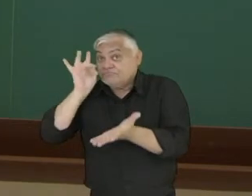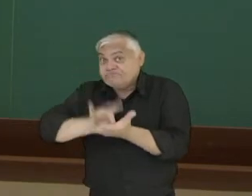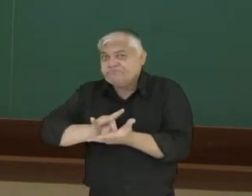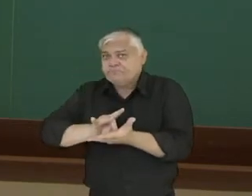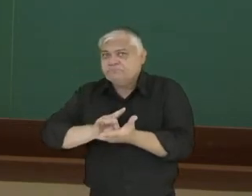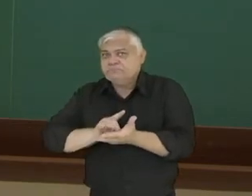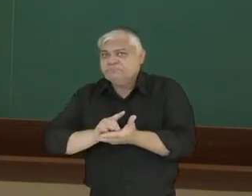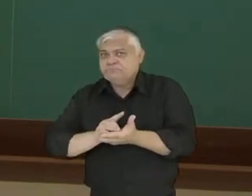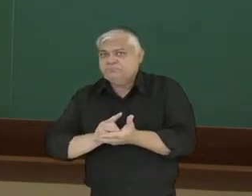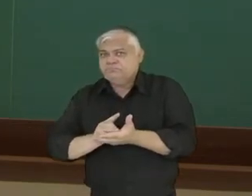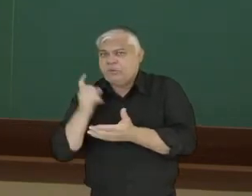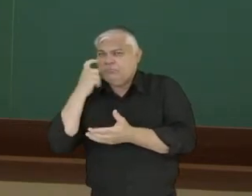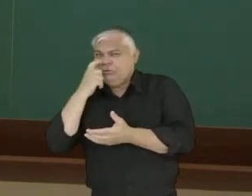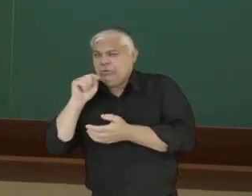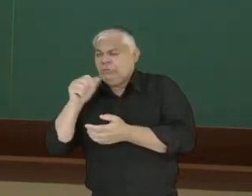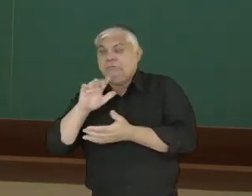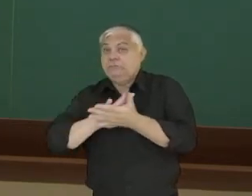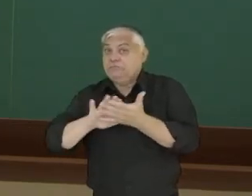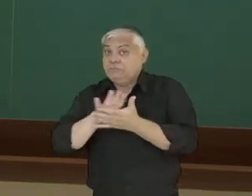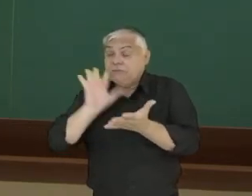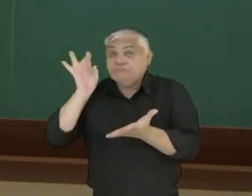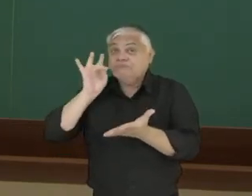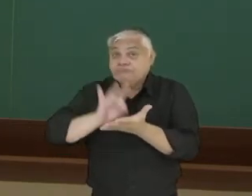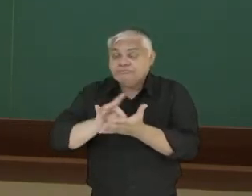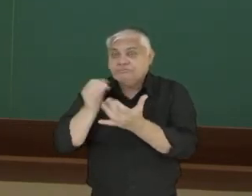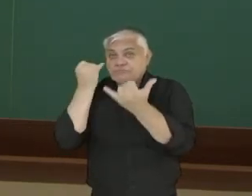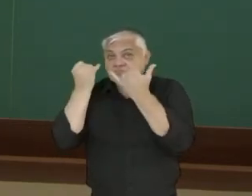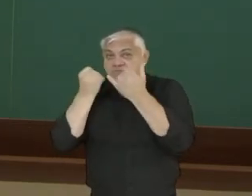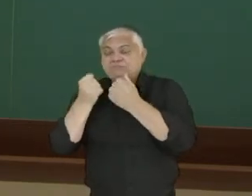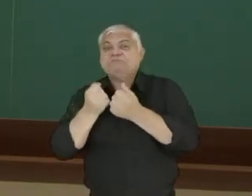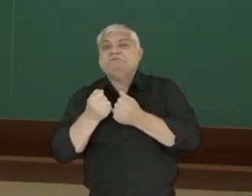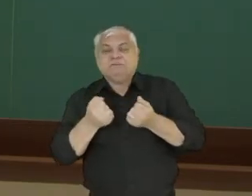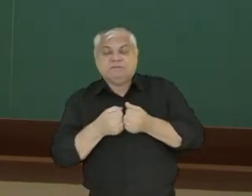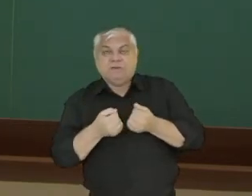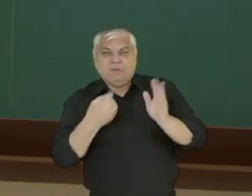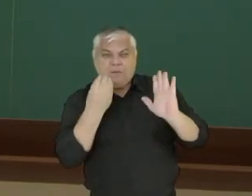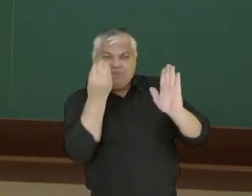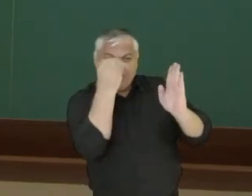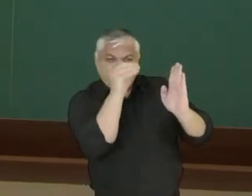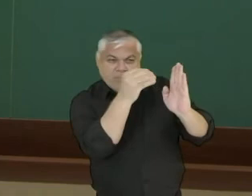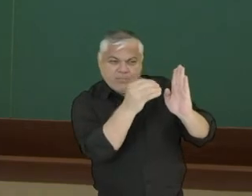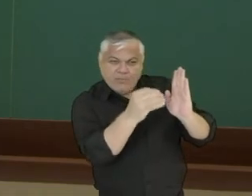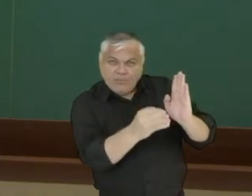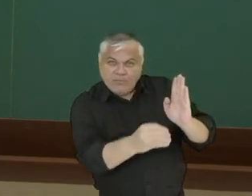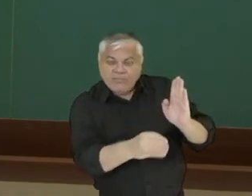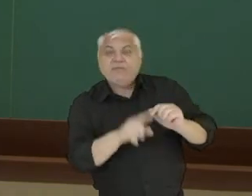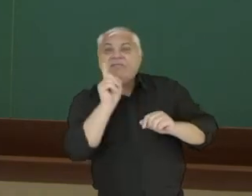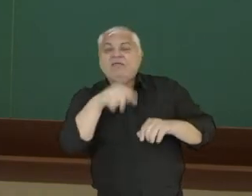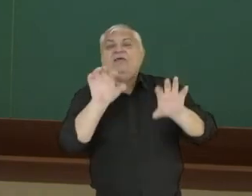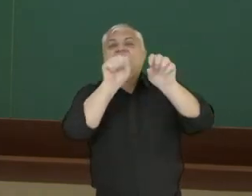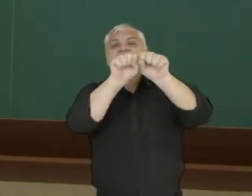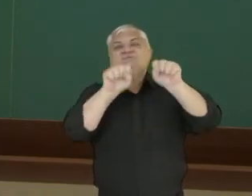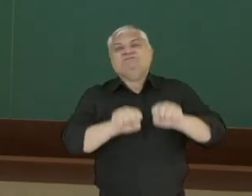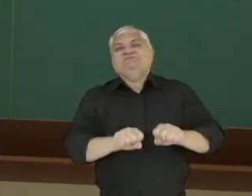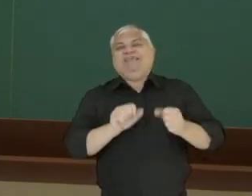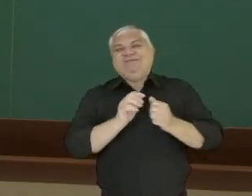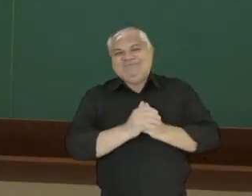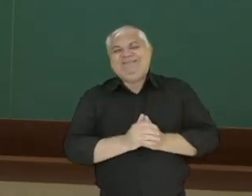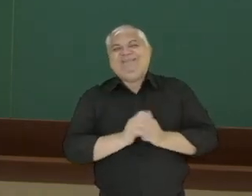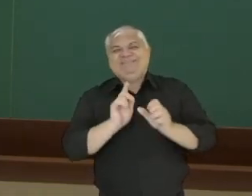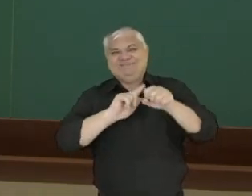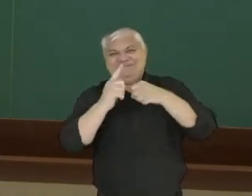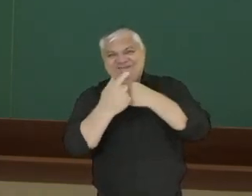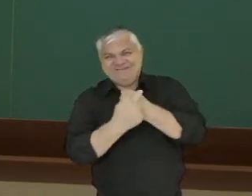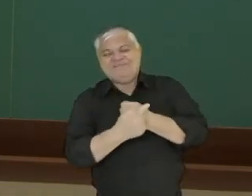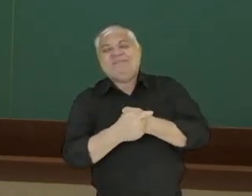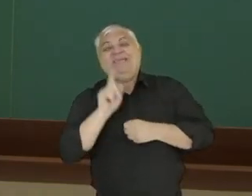dados e todos os equipamentos, ou seja, uma grande rede interconectada. Por isso, um sistema de informações geográficas que